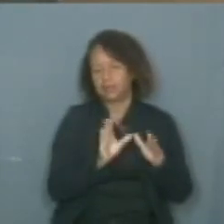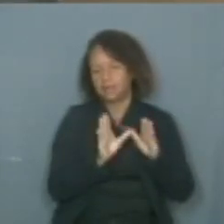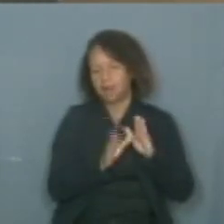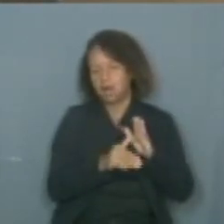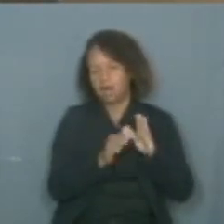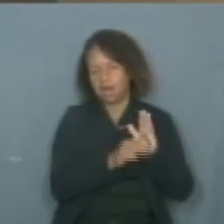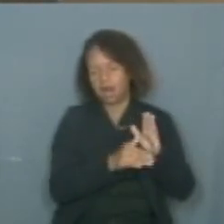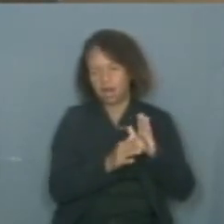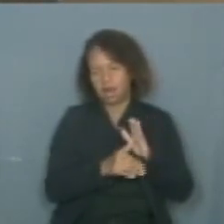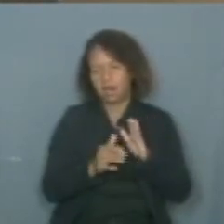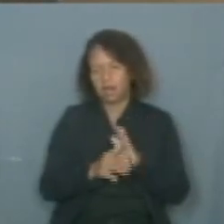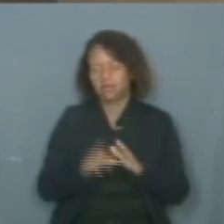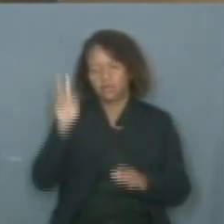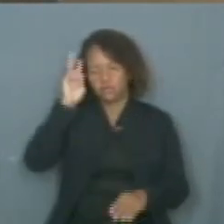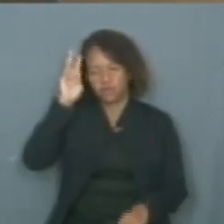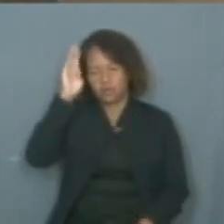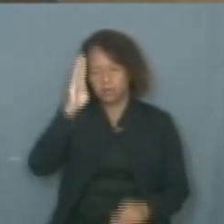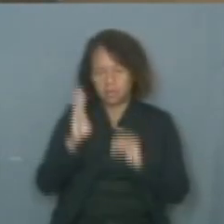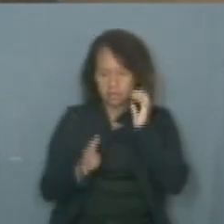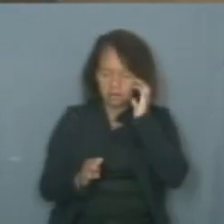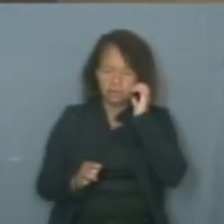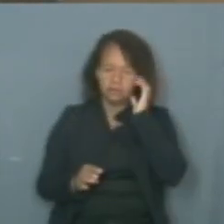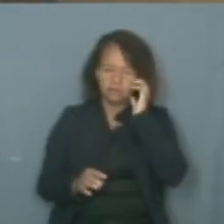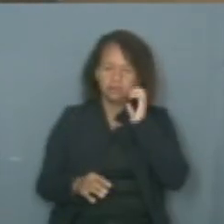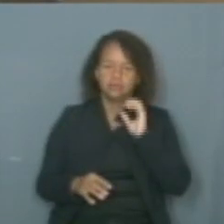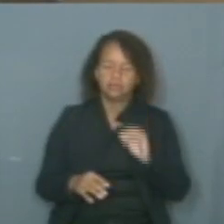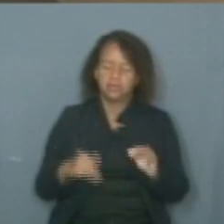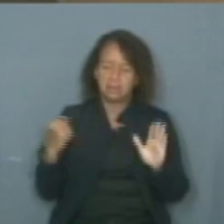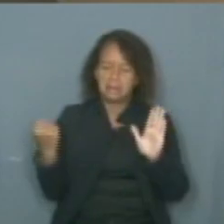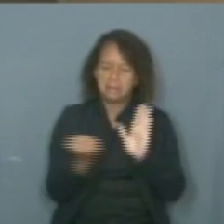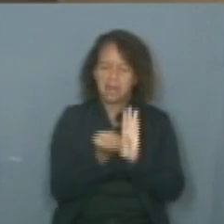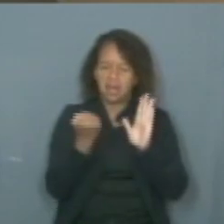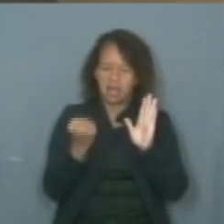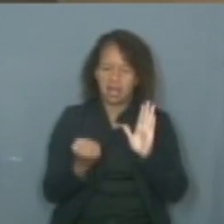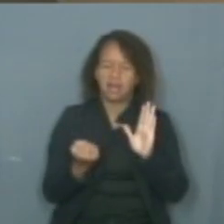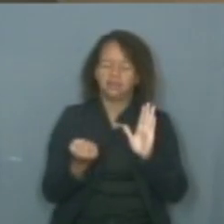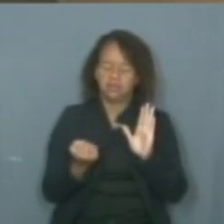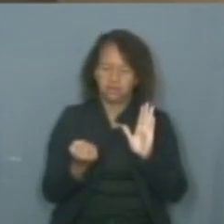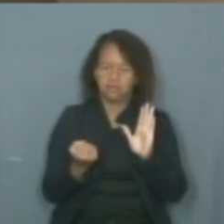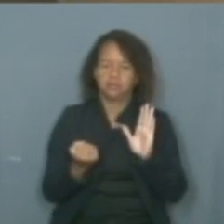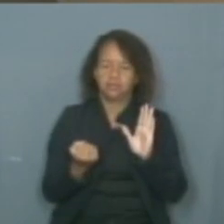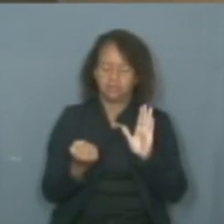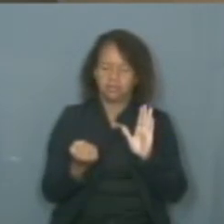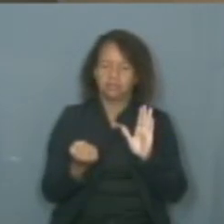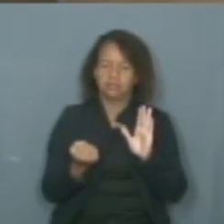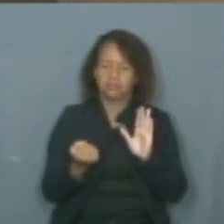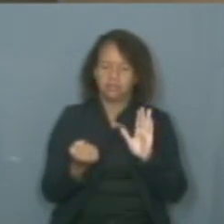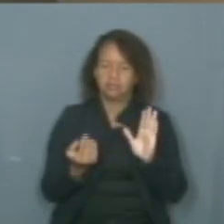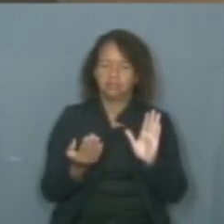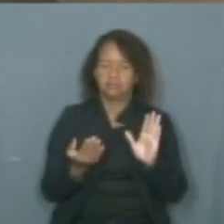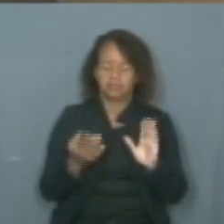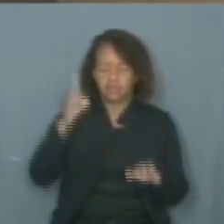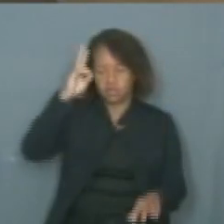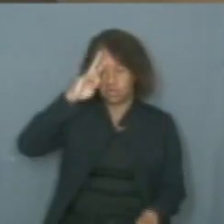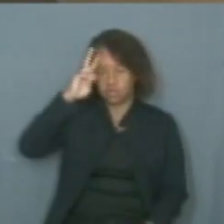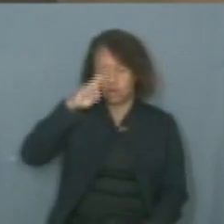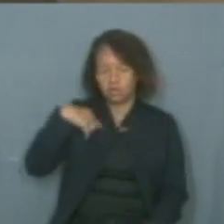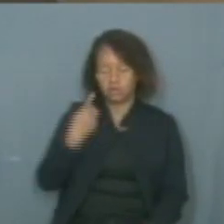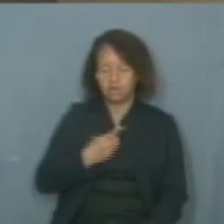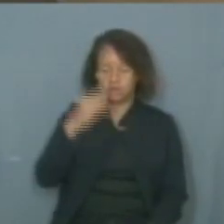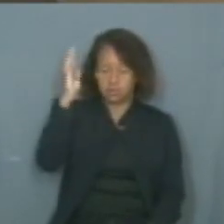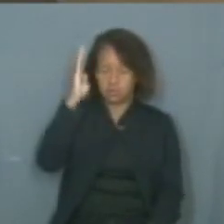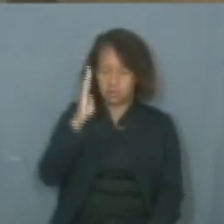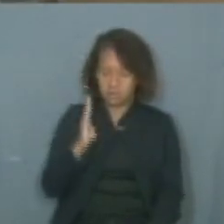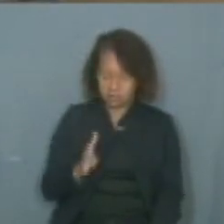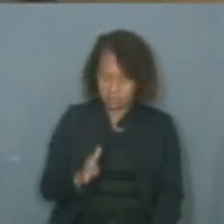segunda vez na história do Brasil, deixa marcado nos anais, na história do nosso